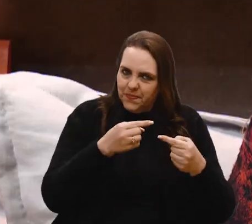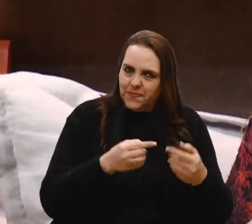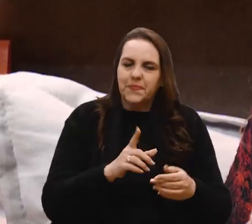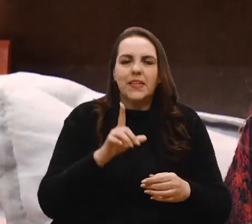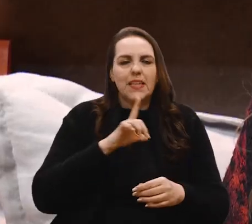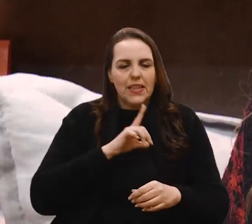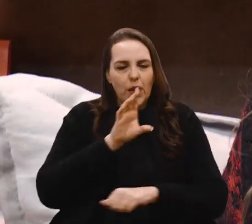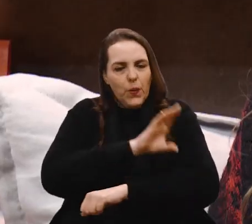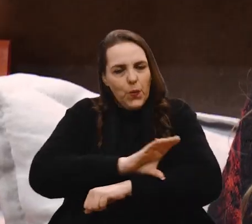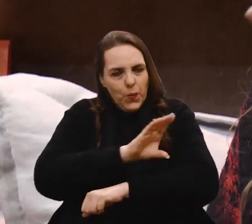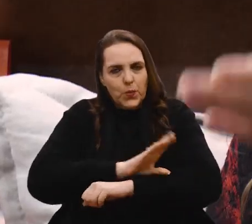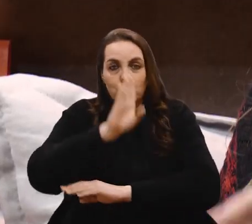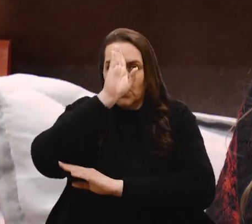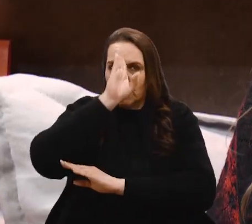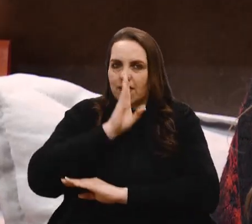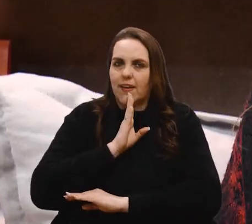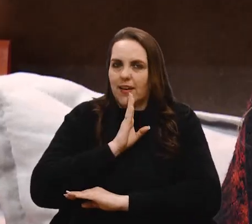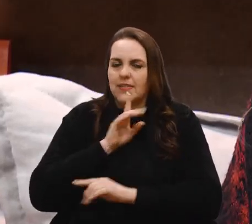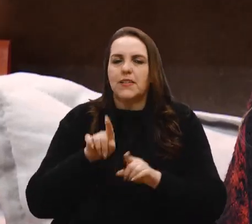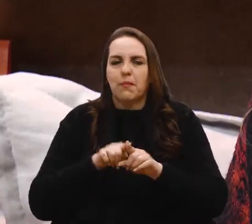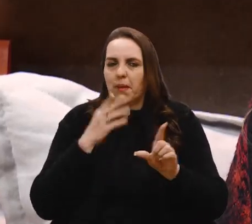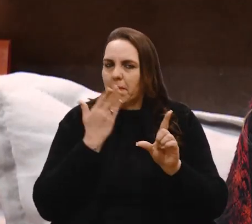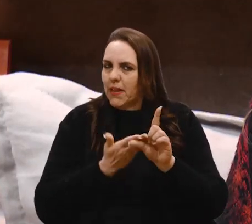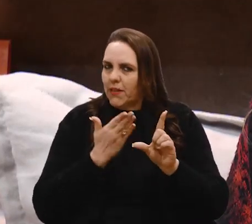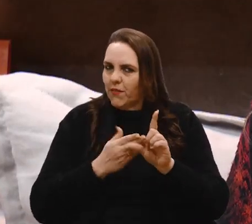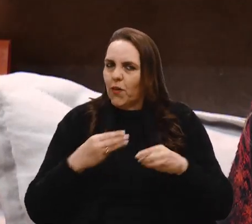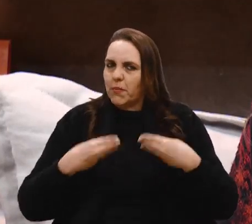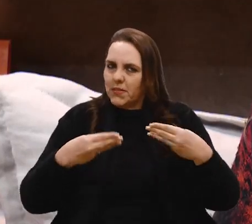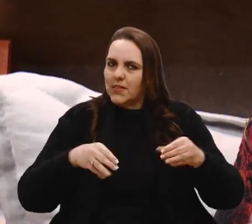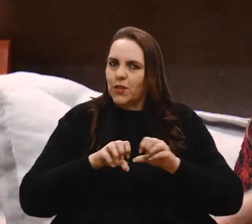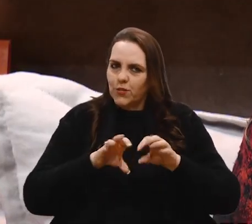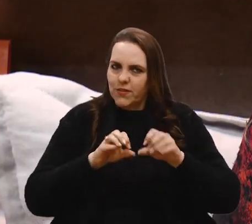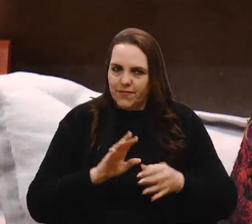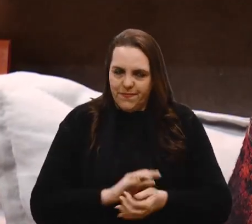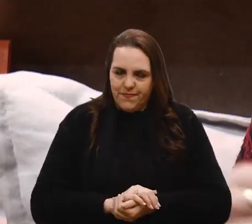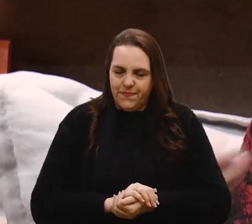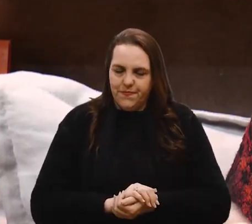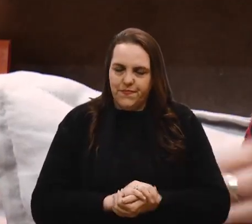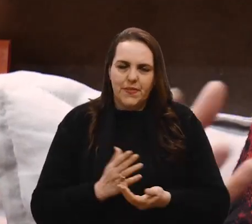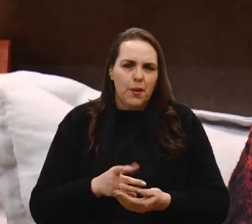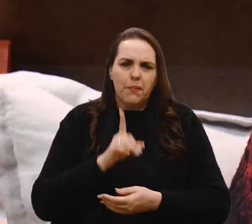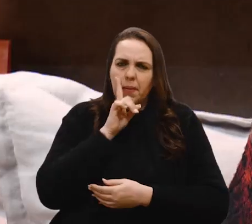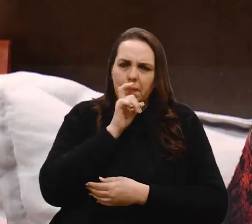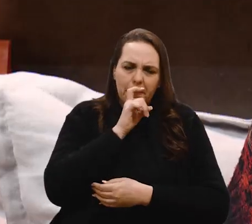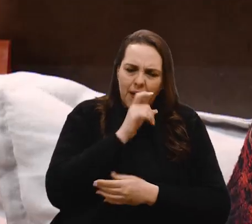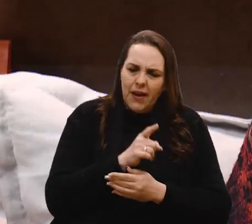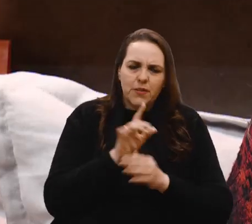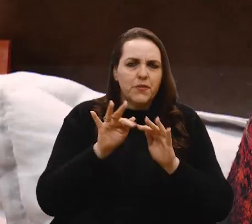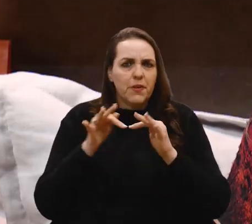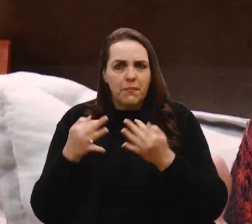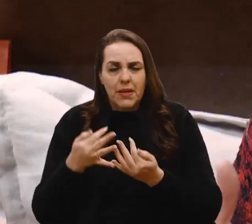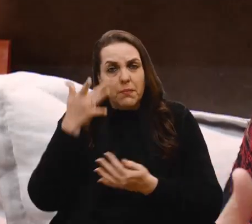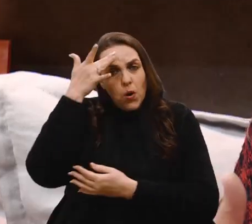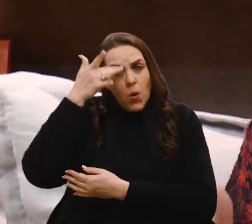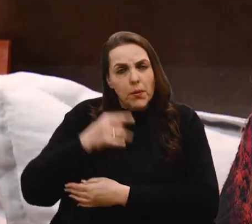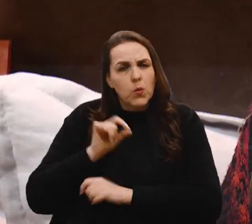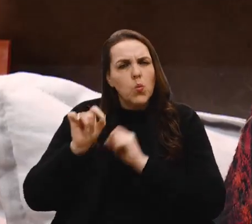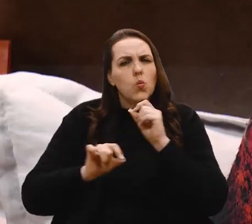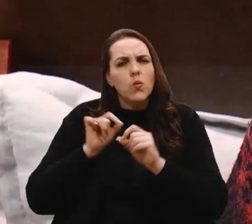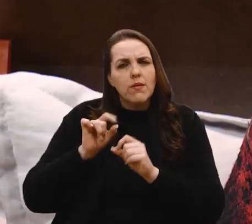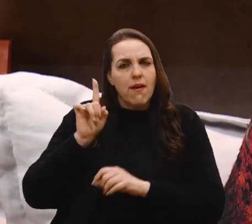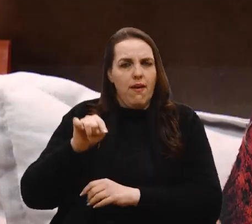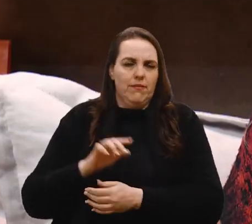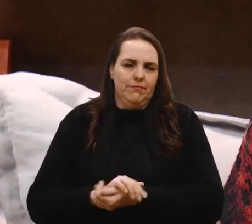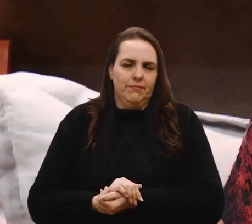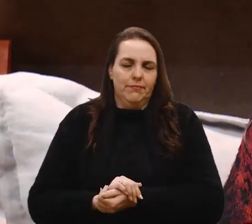Tem cursos gratuitos na plataforma do MEC, né? Para pais, para família, para entender o que é. Por que a gente